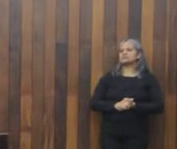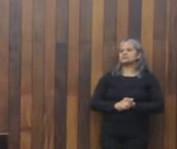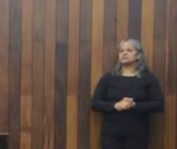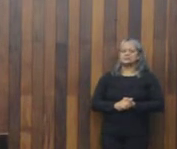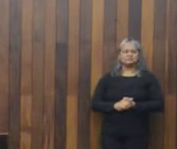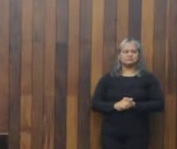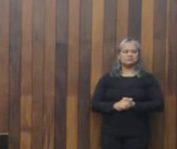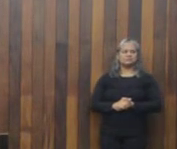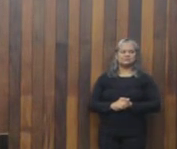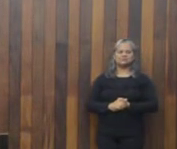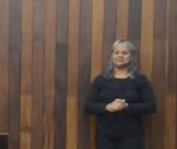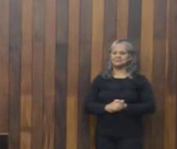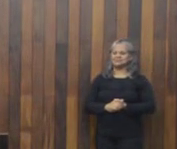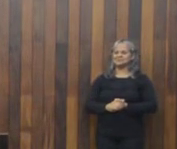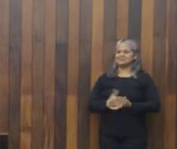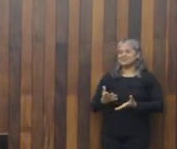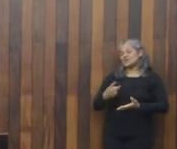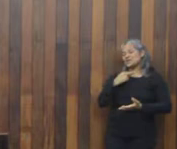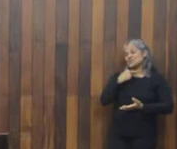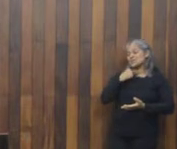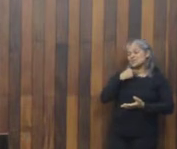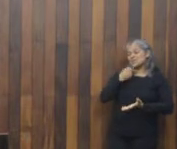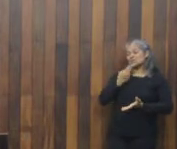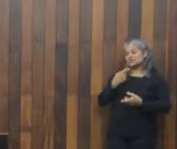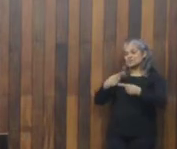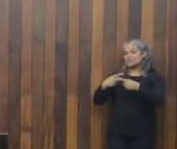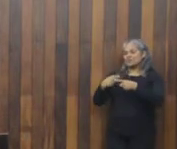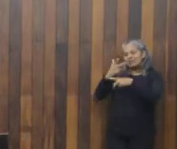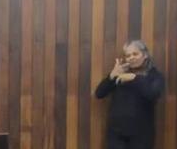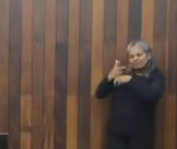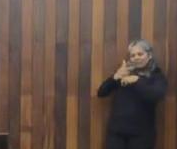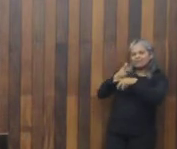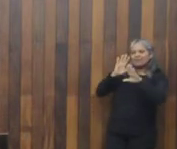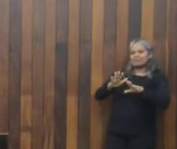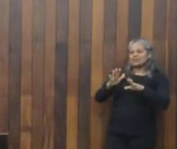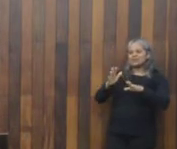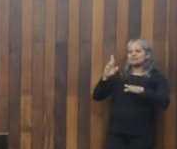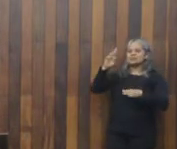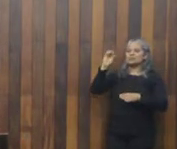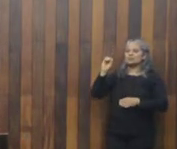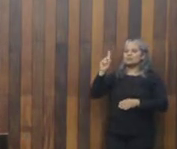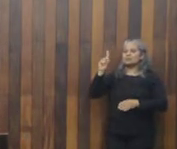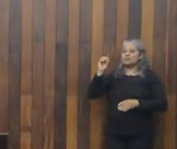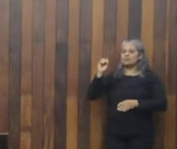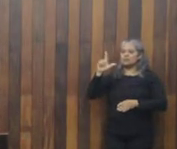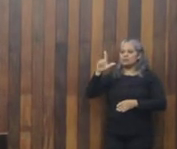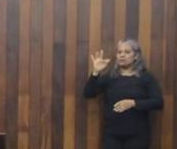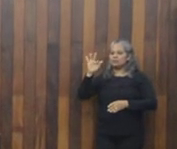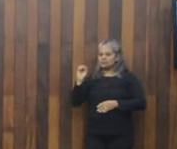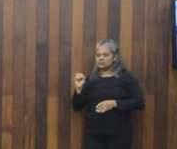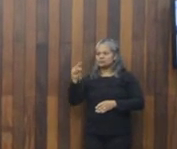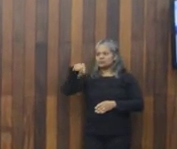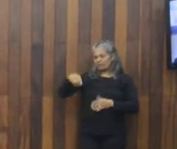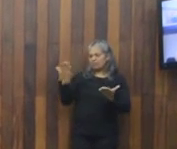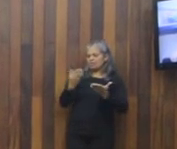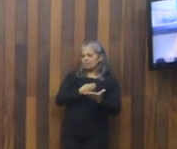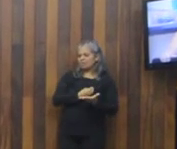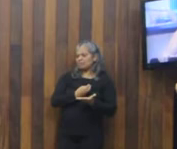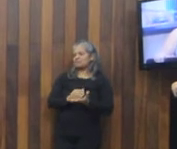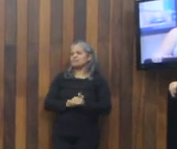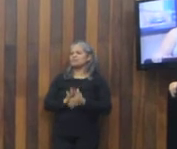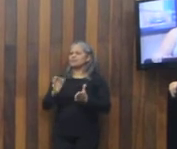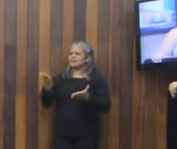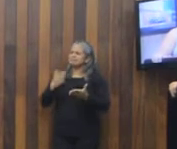ele não vai poder sair de lá porque ele está filmando, o Rodolfo e o Gustavo, que estão filmando, mas estão aqui também presentes, mas gostaria